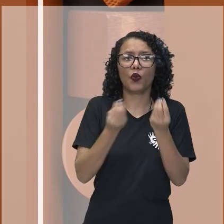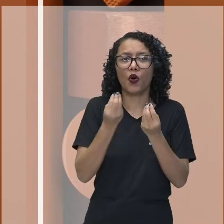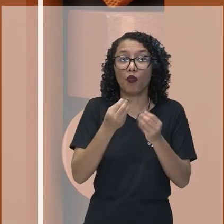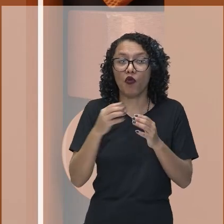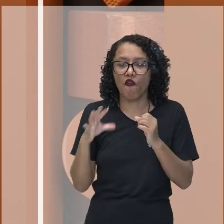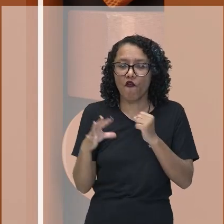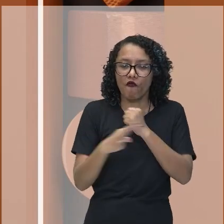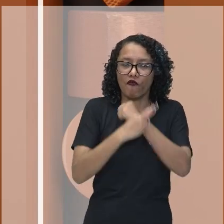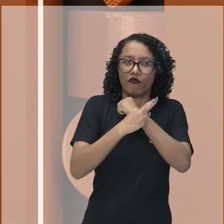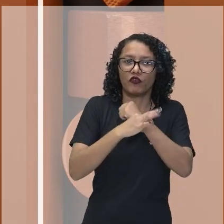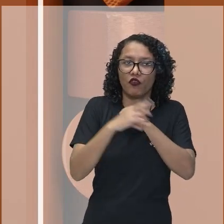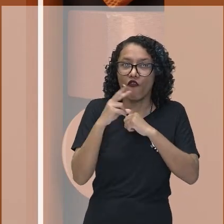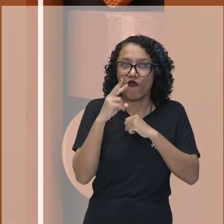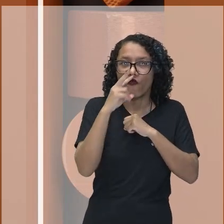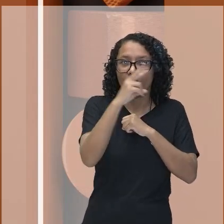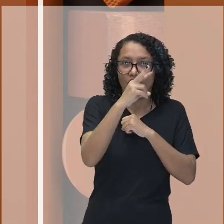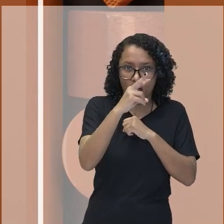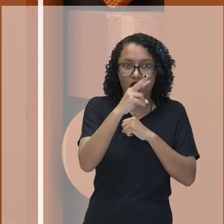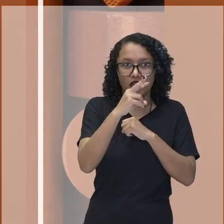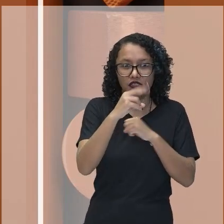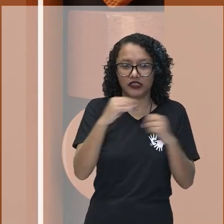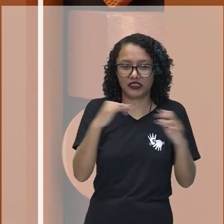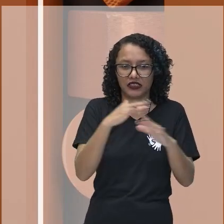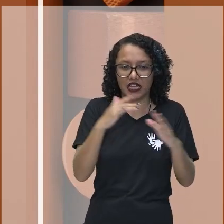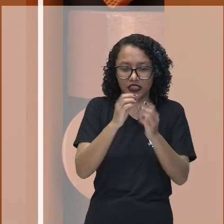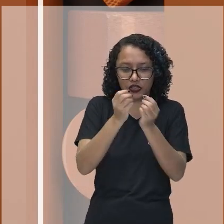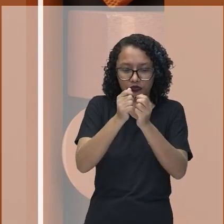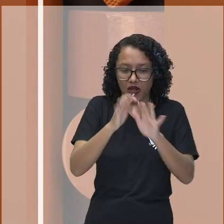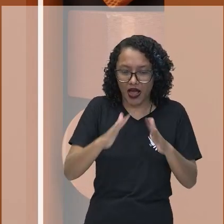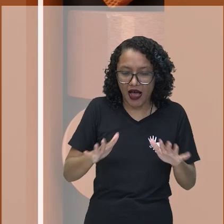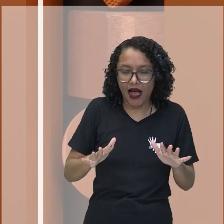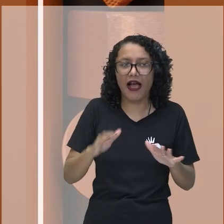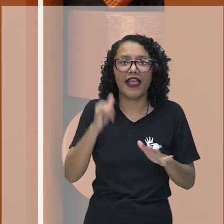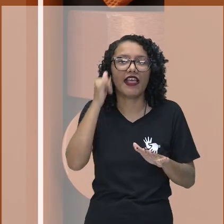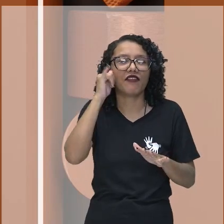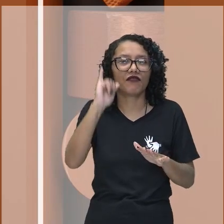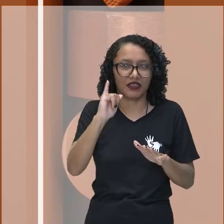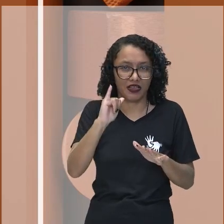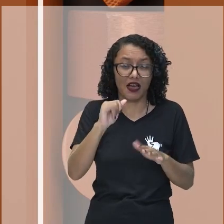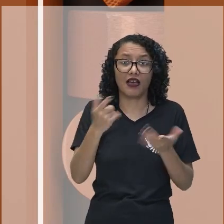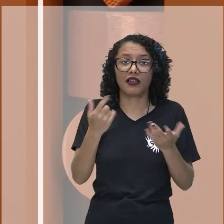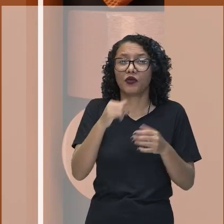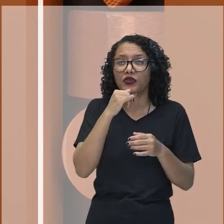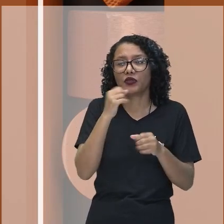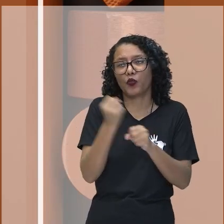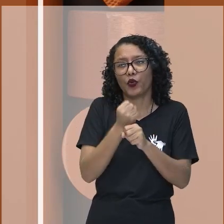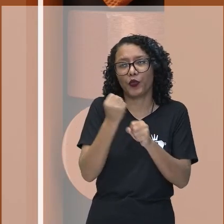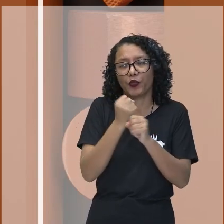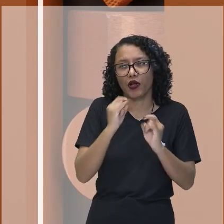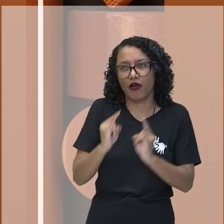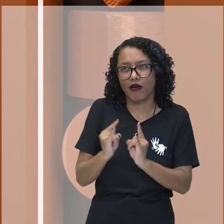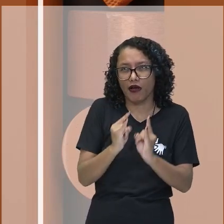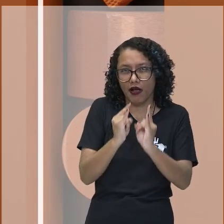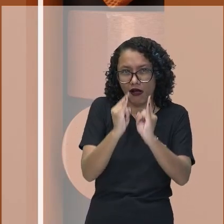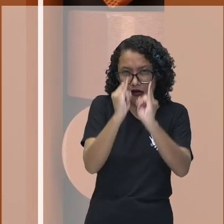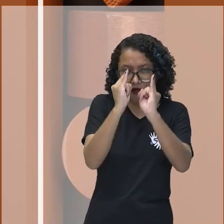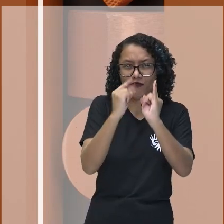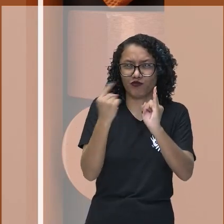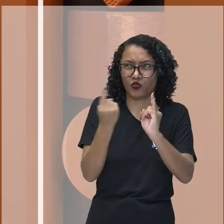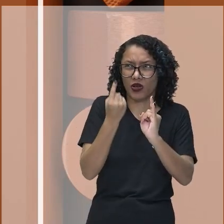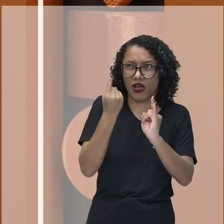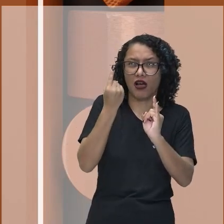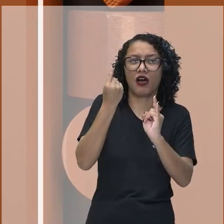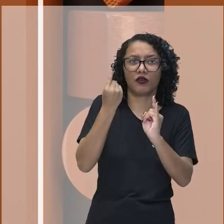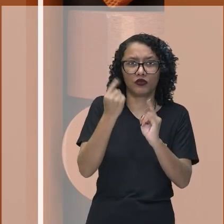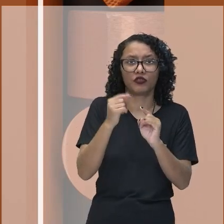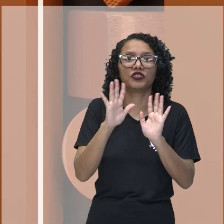não destruir totalmente ali as cidades, né? Quando se constrói prédios, né, mais elevados no Japão, já vai